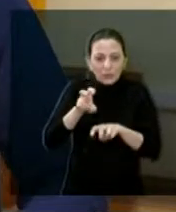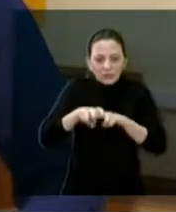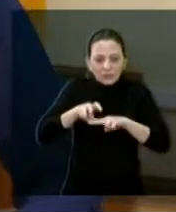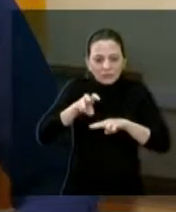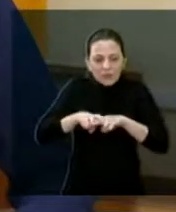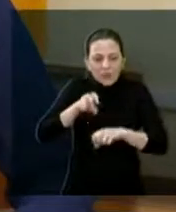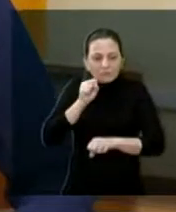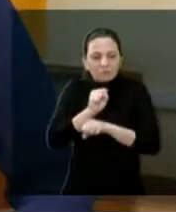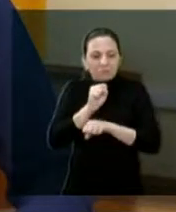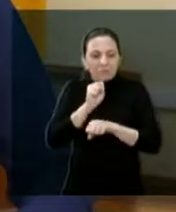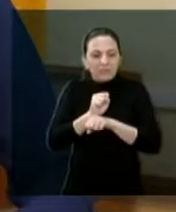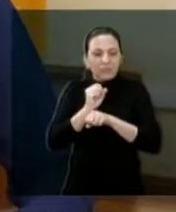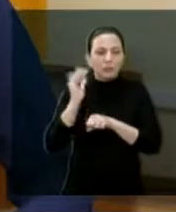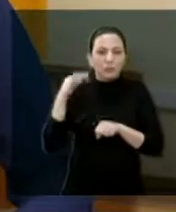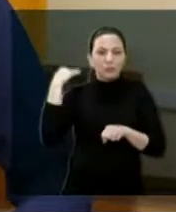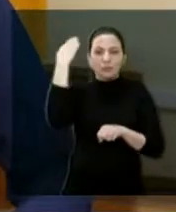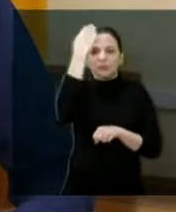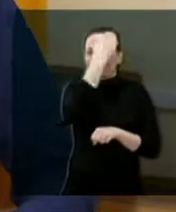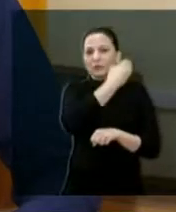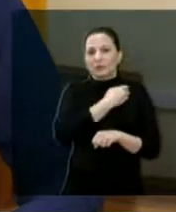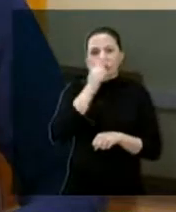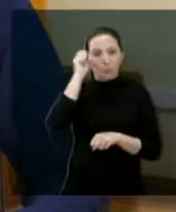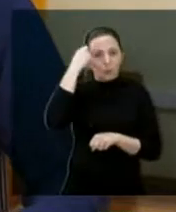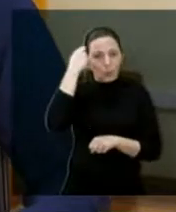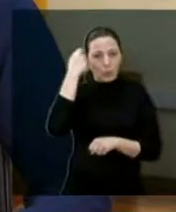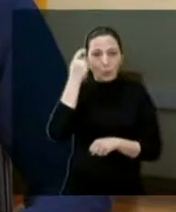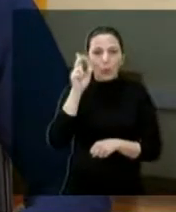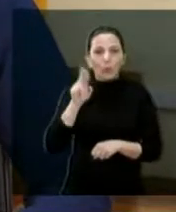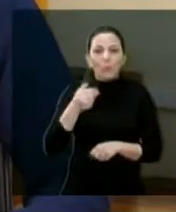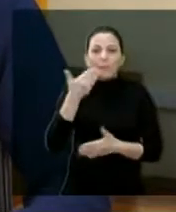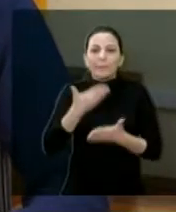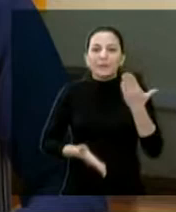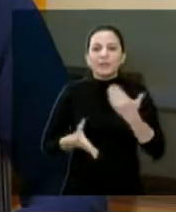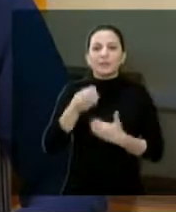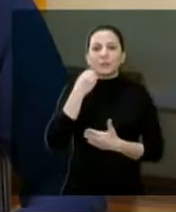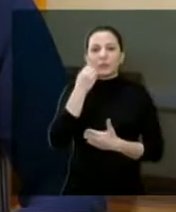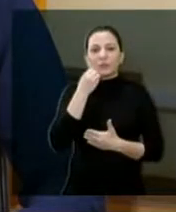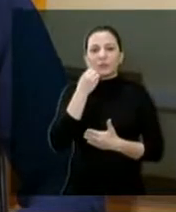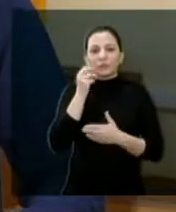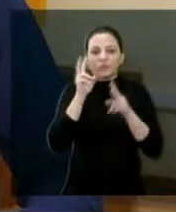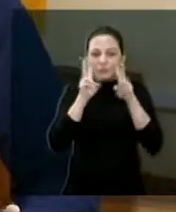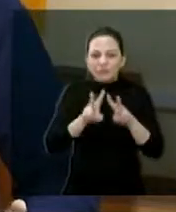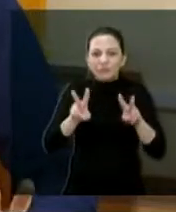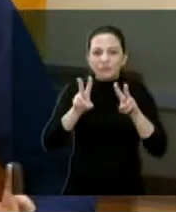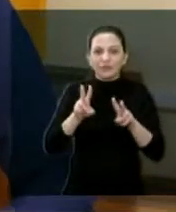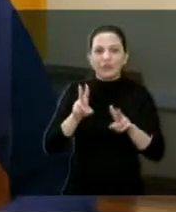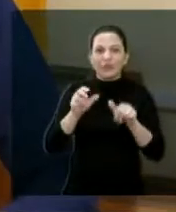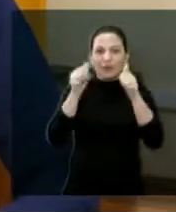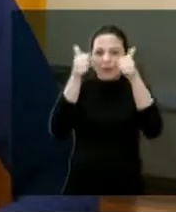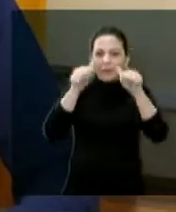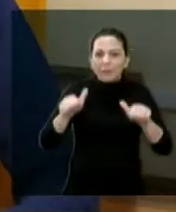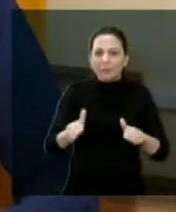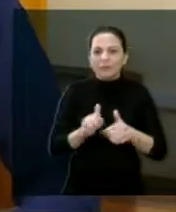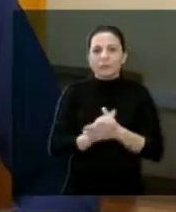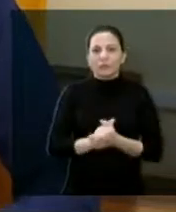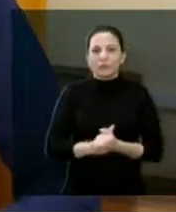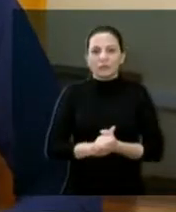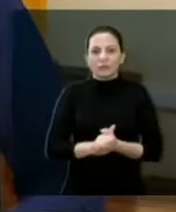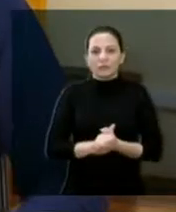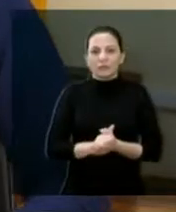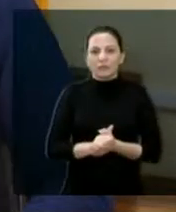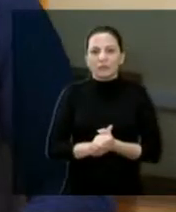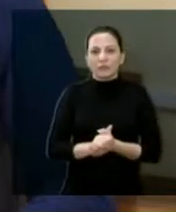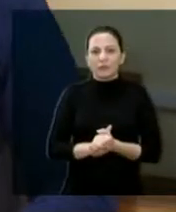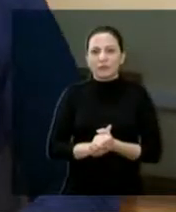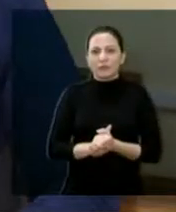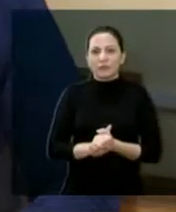esperando chegar. E ele falava para a gente, eu nunca vou perder essa oportunidade. Terminando as coisas com o Roberto, ele jogava muito na loteria